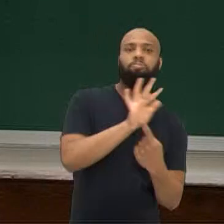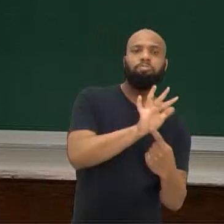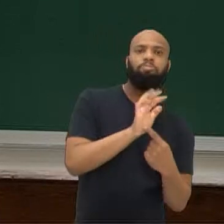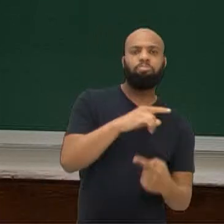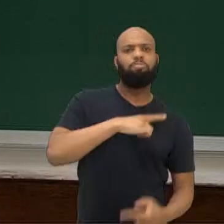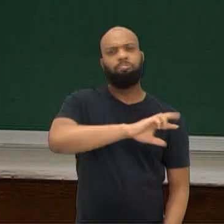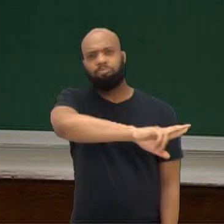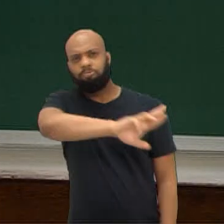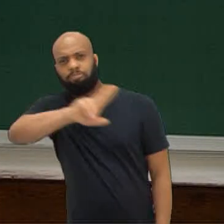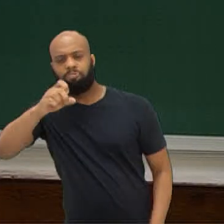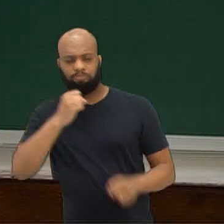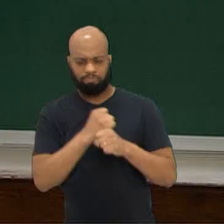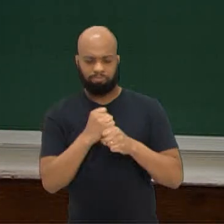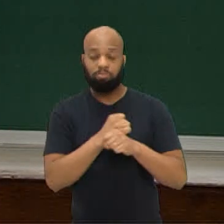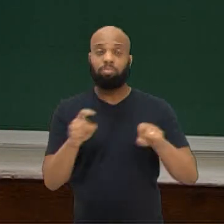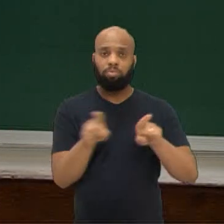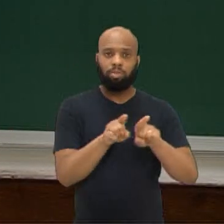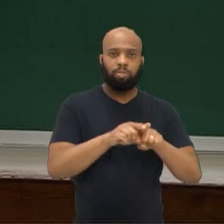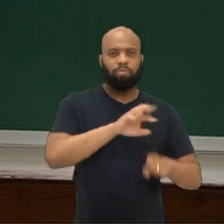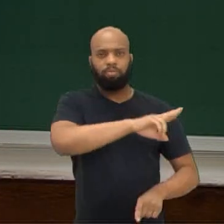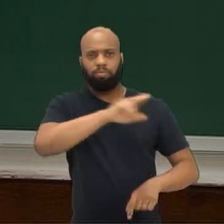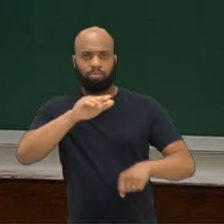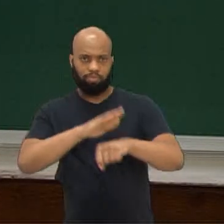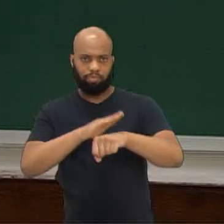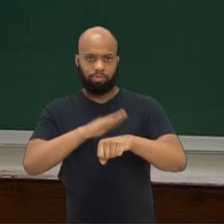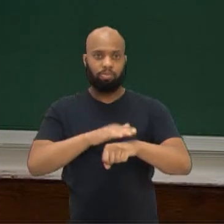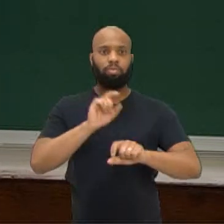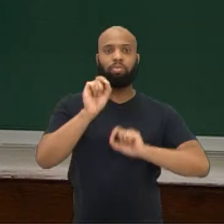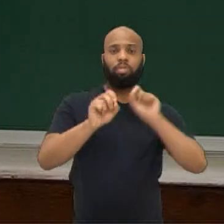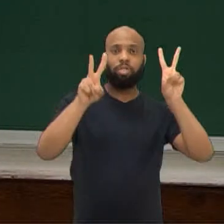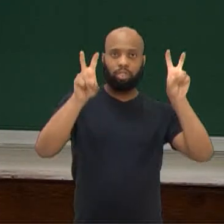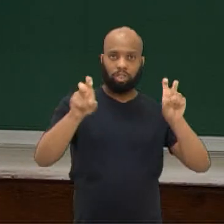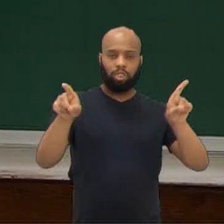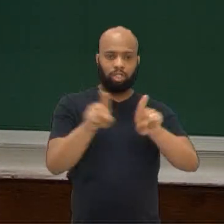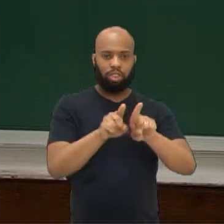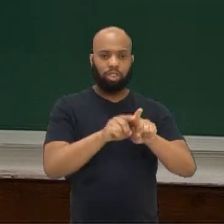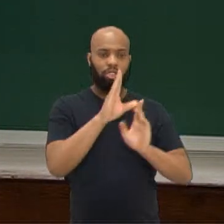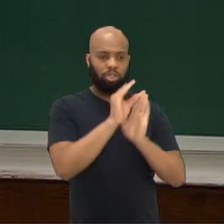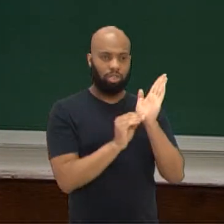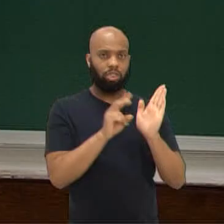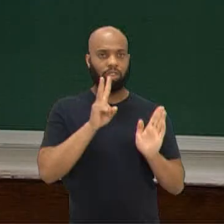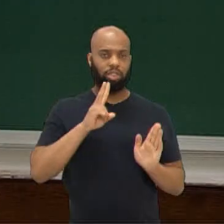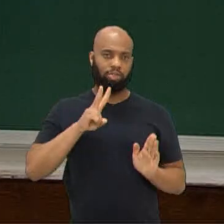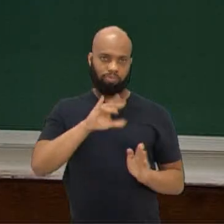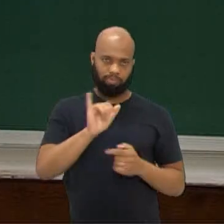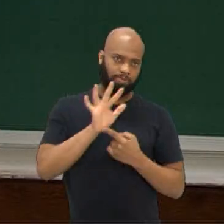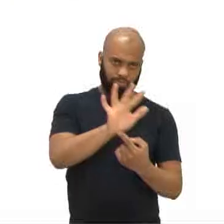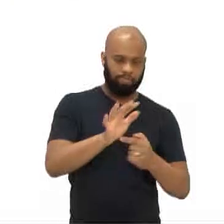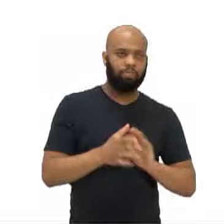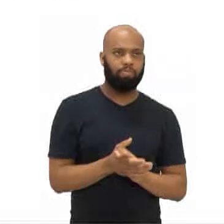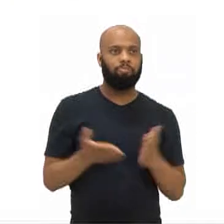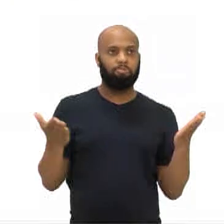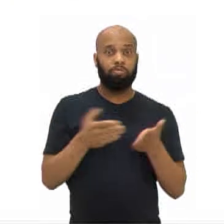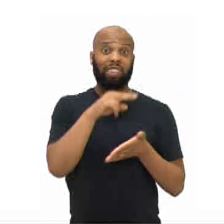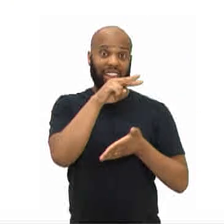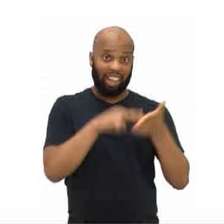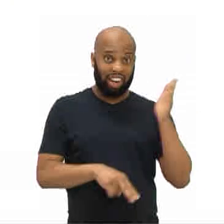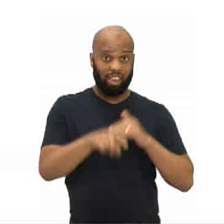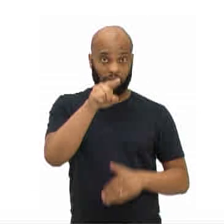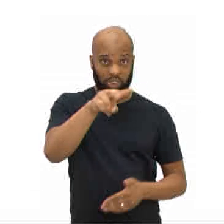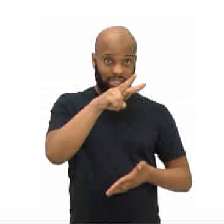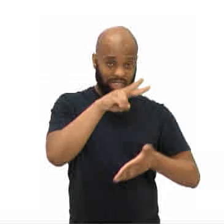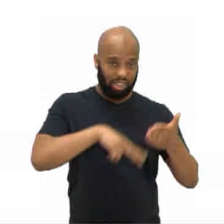de várias edições e contextualizar ao tema e o conteúdo que nós estamos programando, perfeito? Vamos à